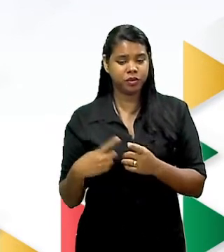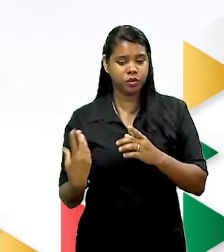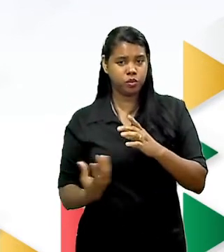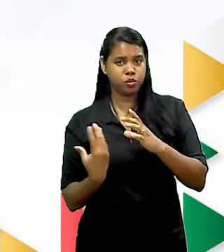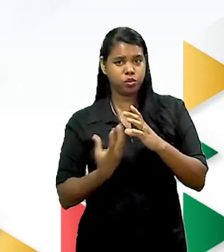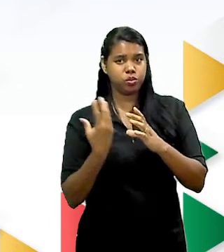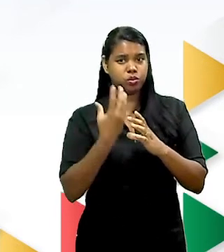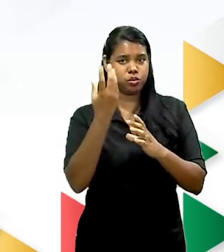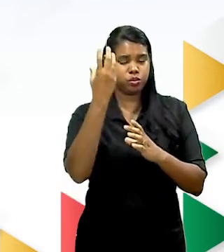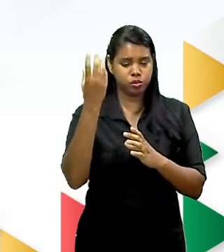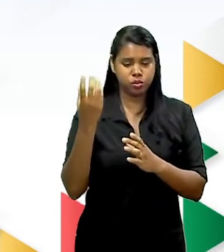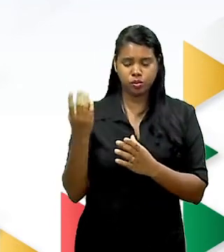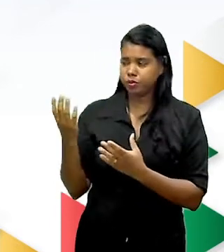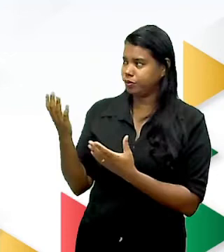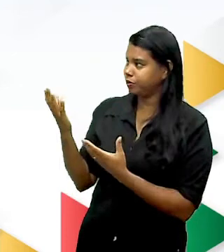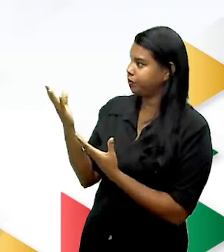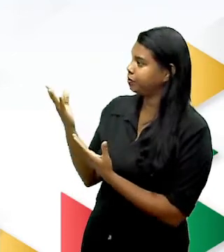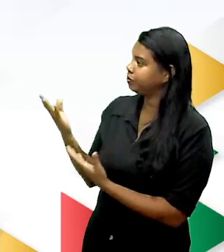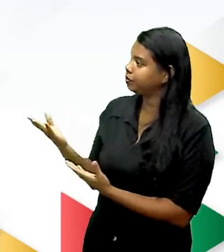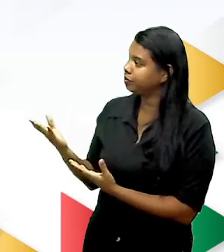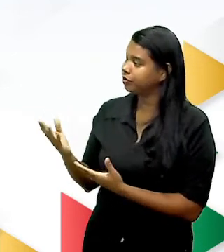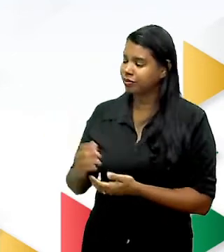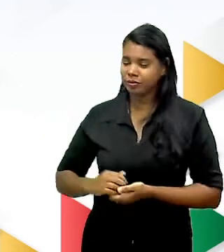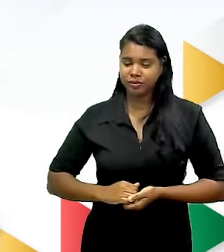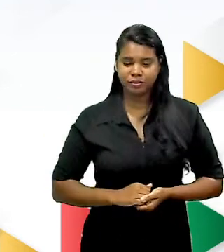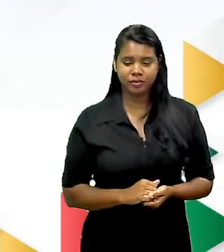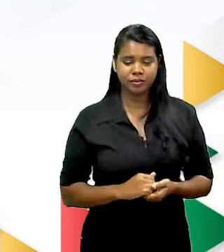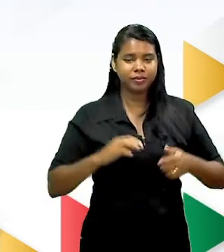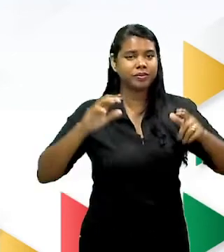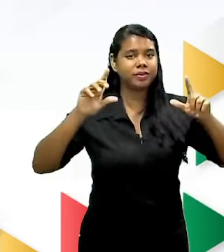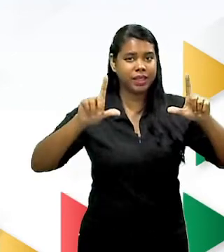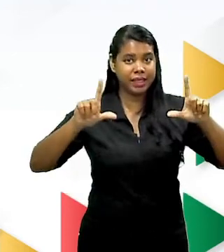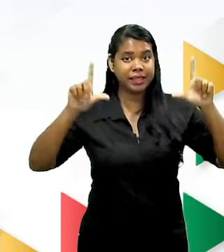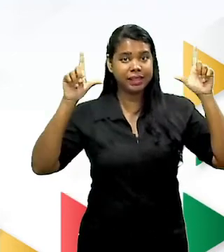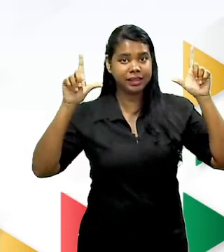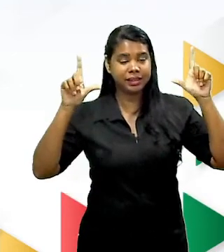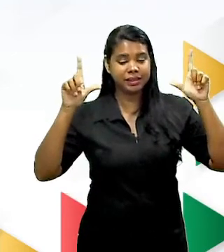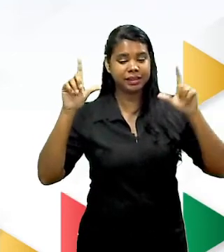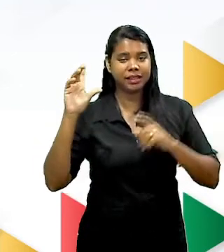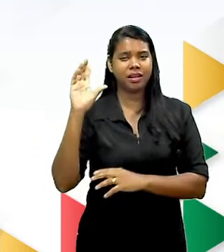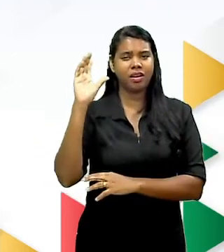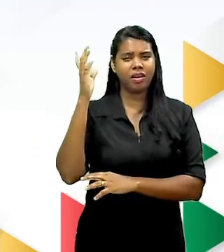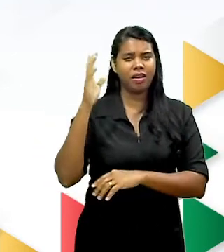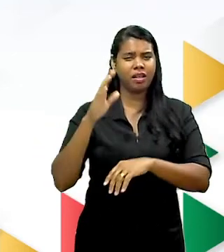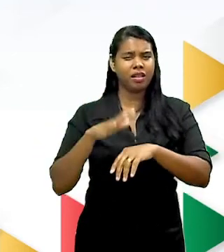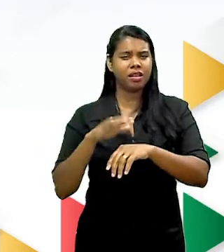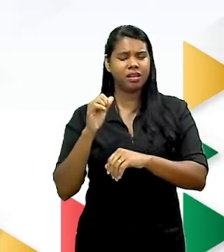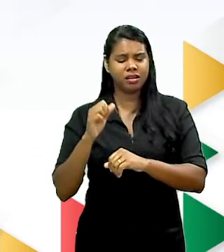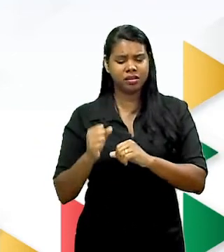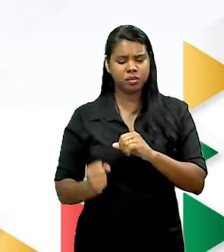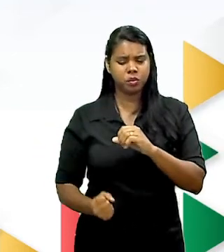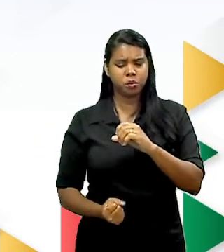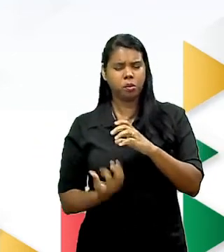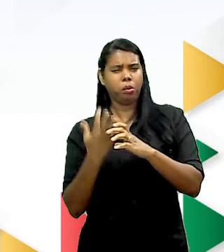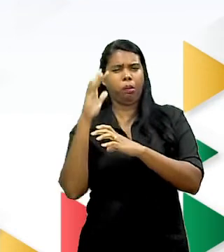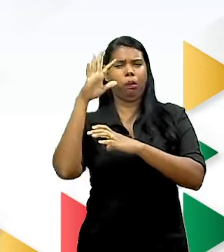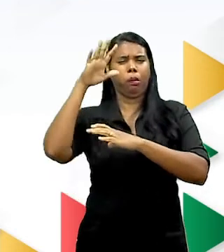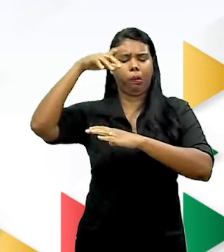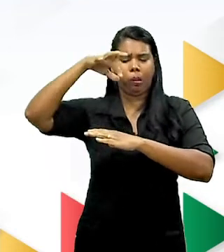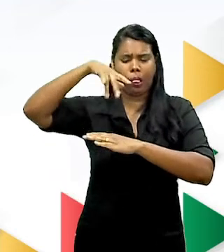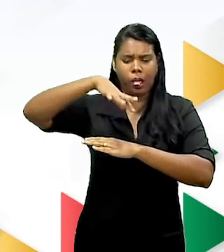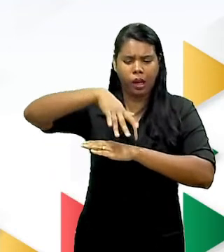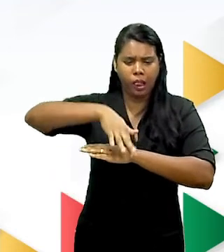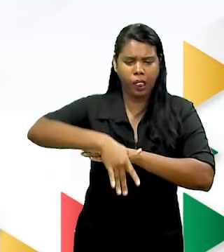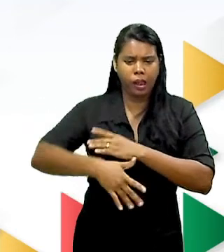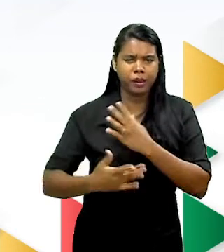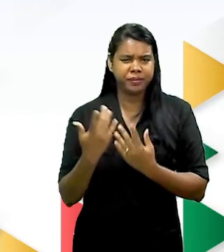Temos aqui em tela, você pode acompanhar, um fenômeno chamado de erupção, tá certo? Condição